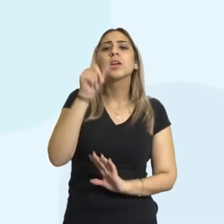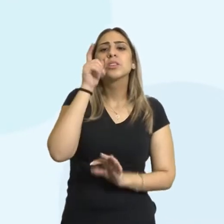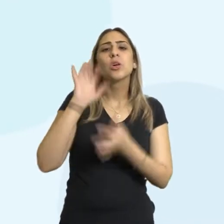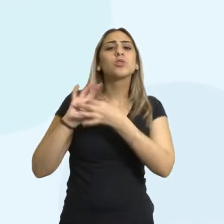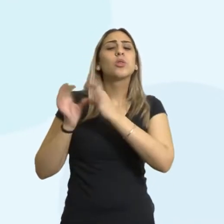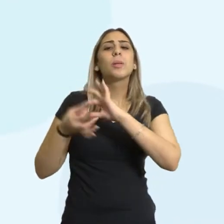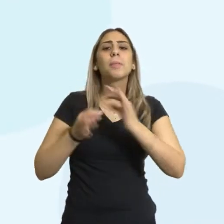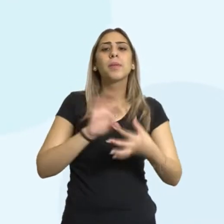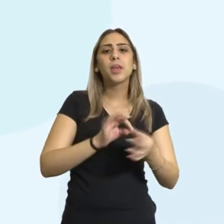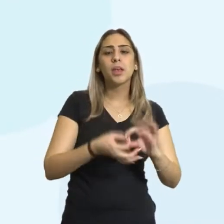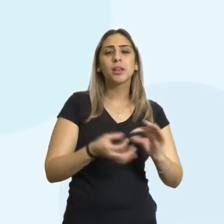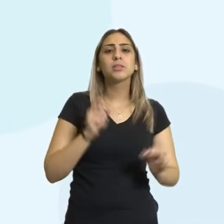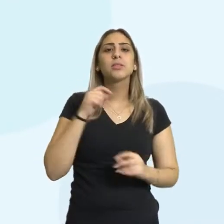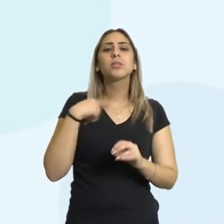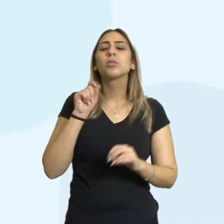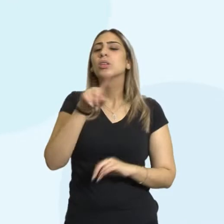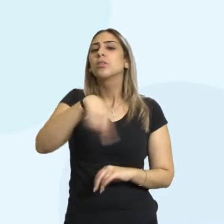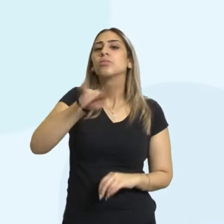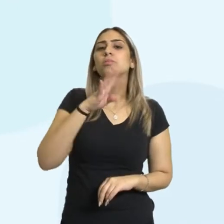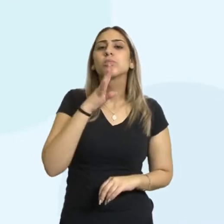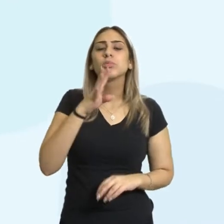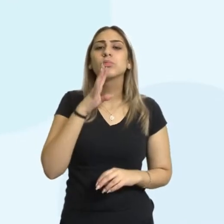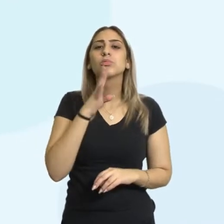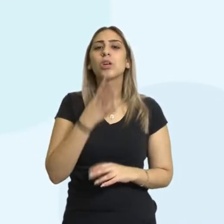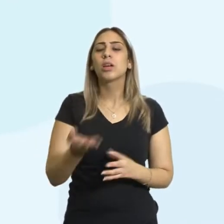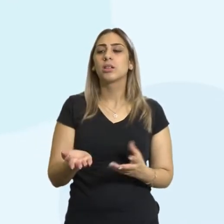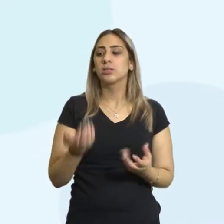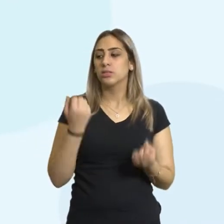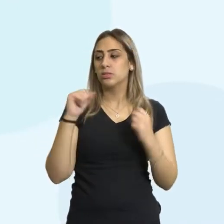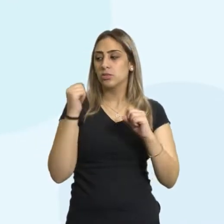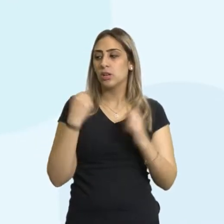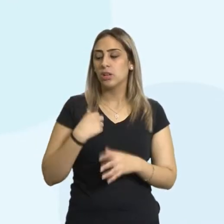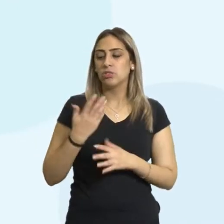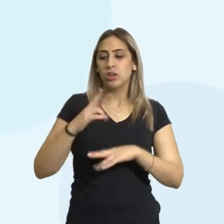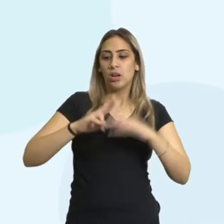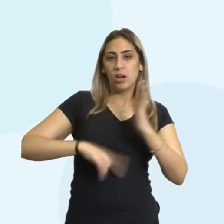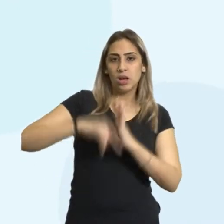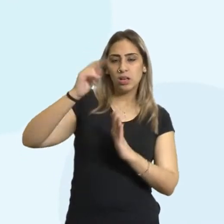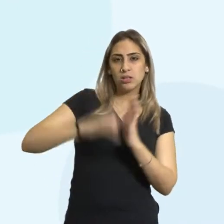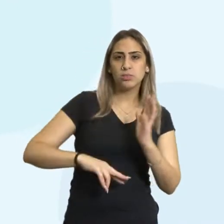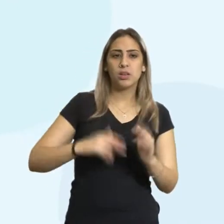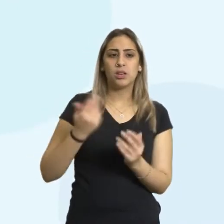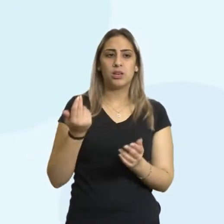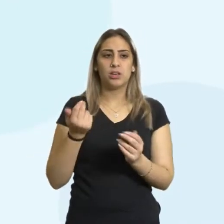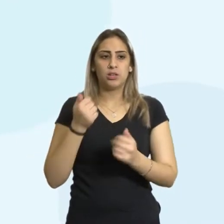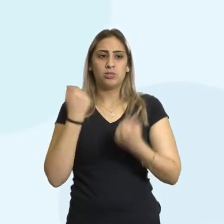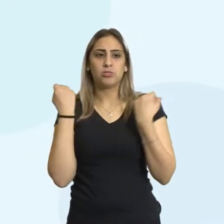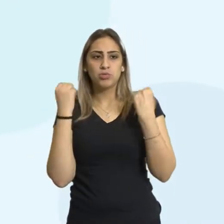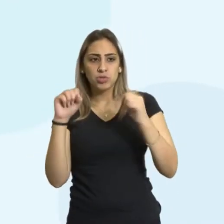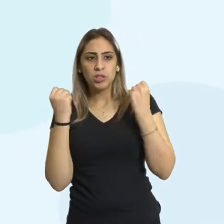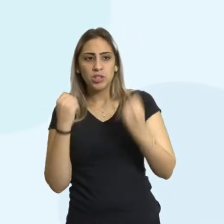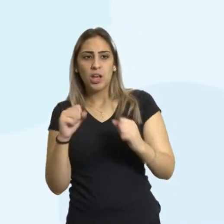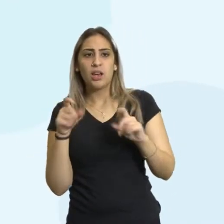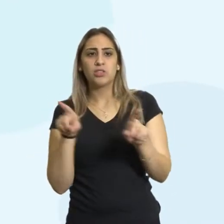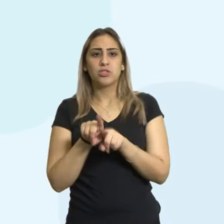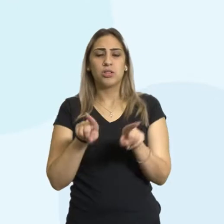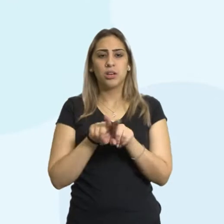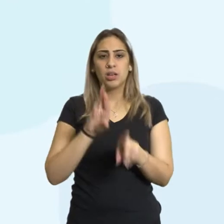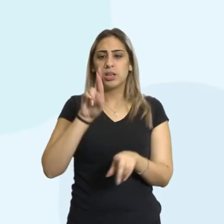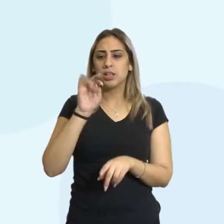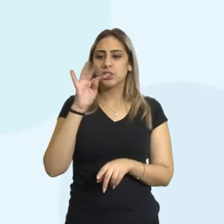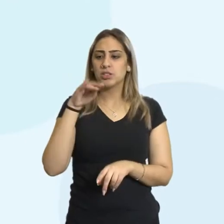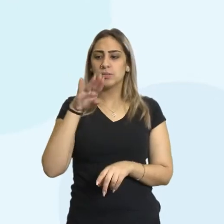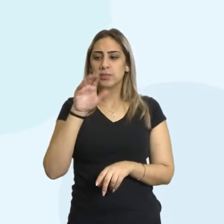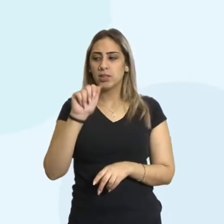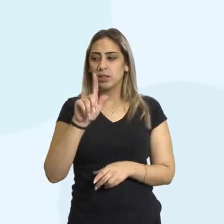Olimpíadas perguntando quem que eles conhecem da ginástica artística né ou da ginástica rítmica para os estudantes e eles